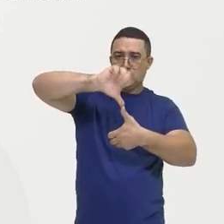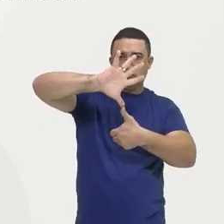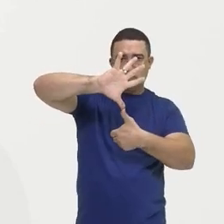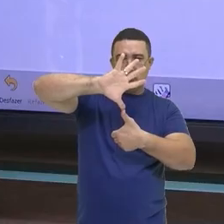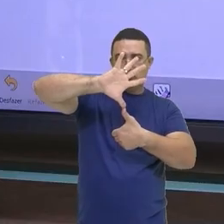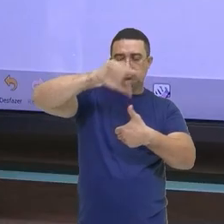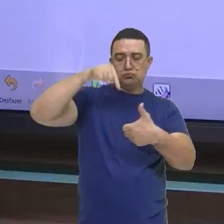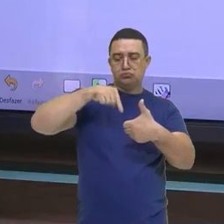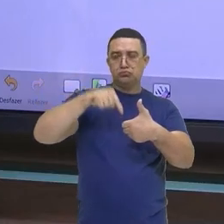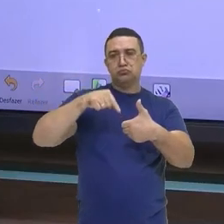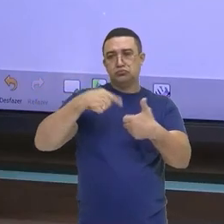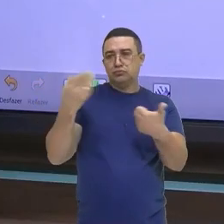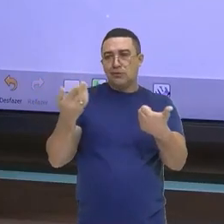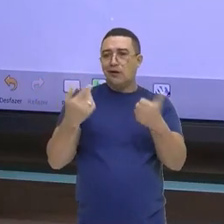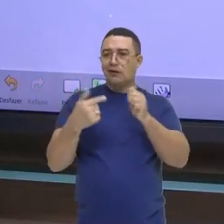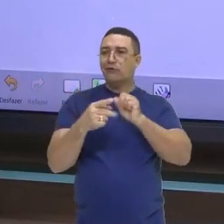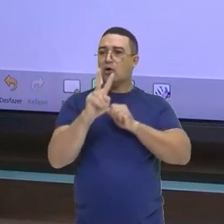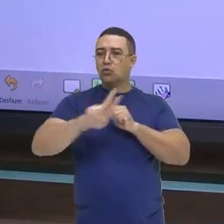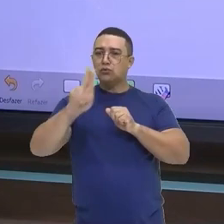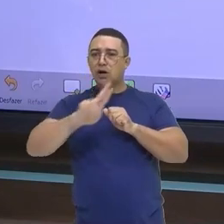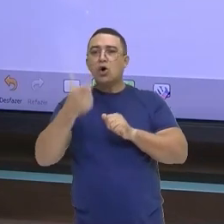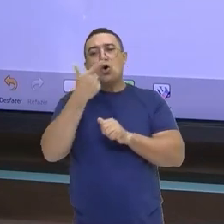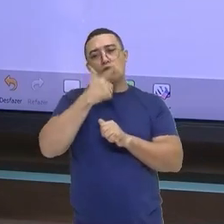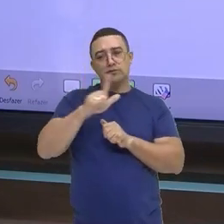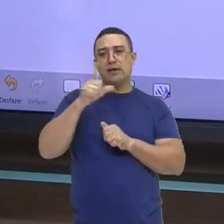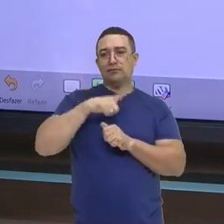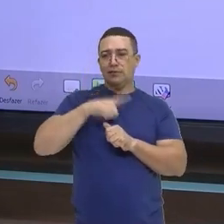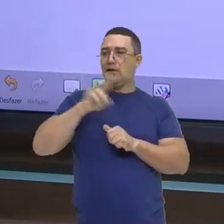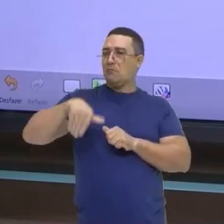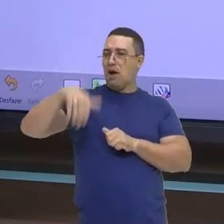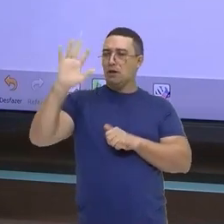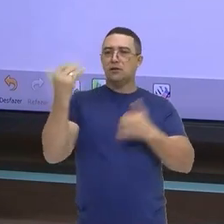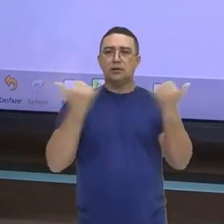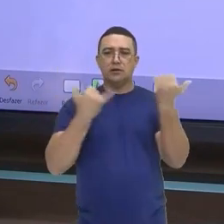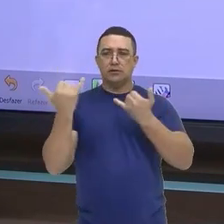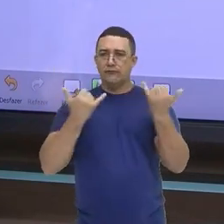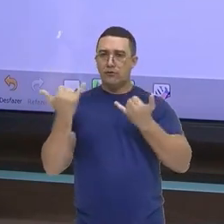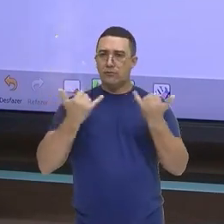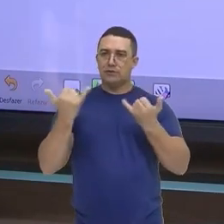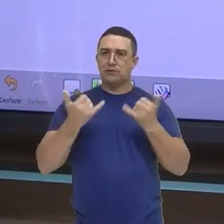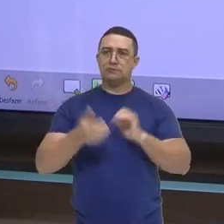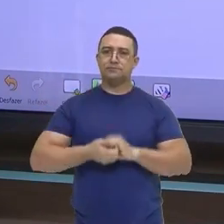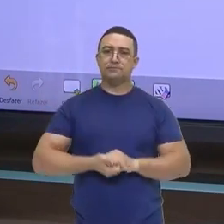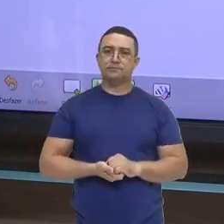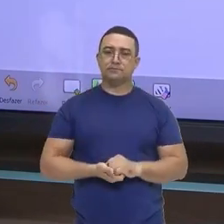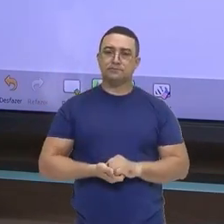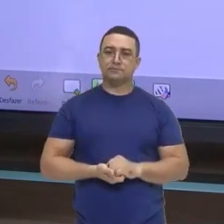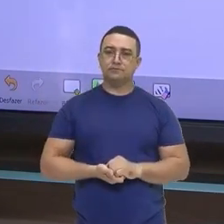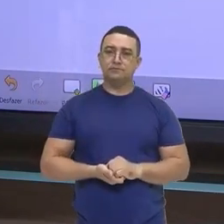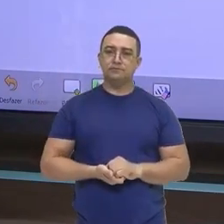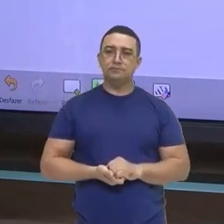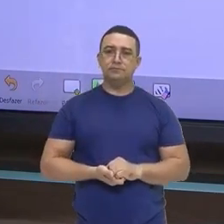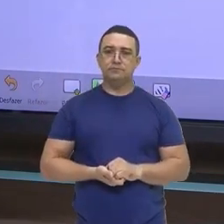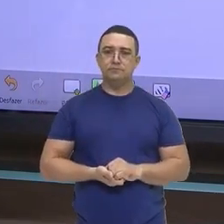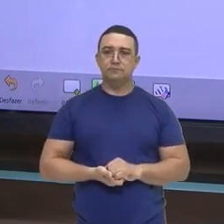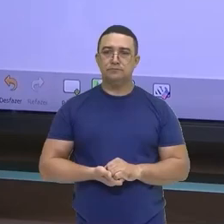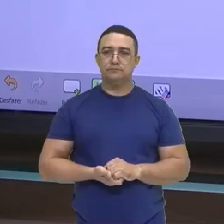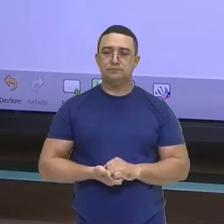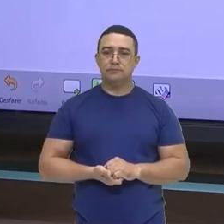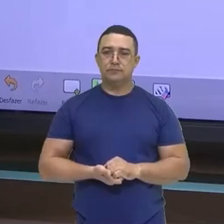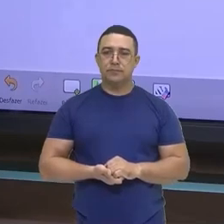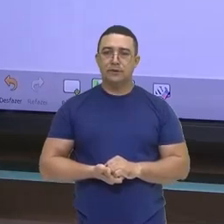de projeção, que eu vou conseguir obter mais informações a partir disso, tá bom? E